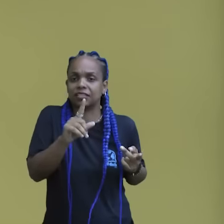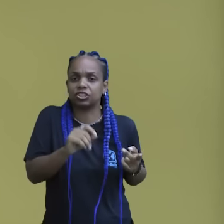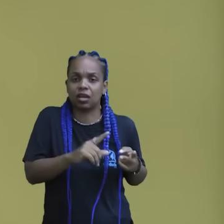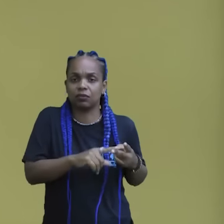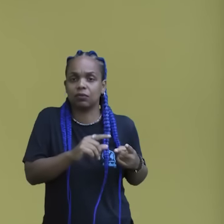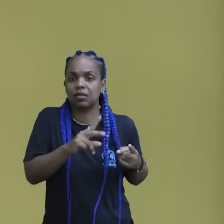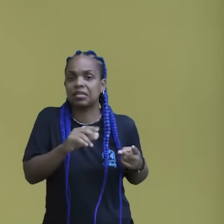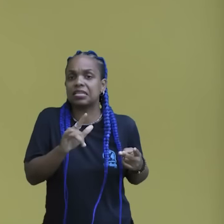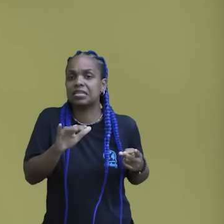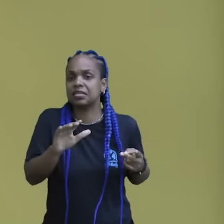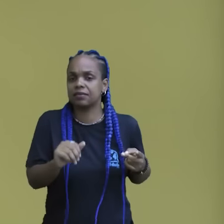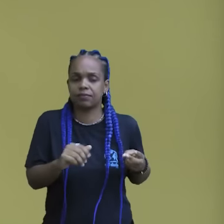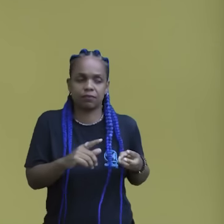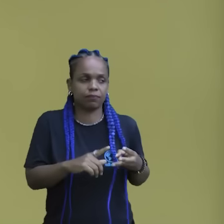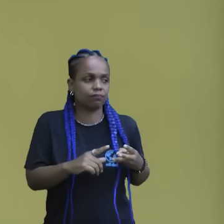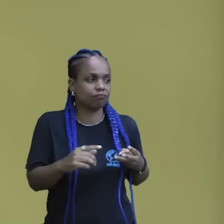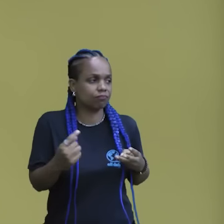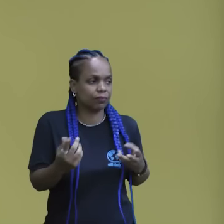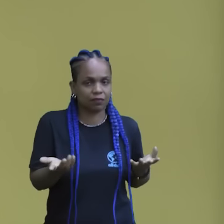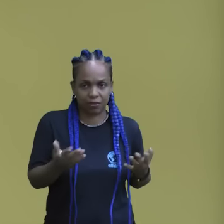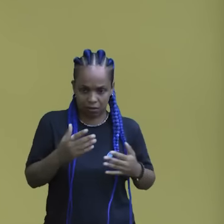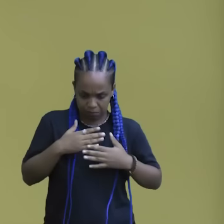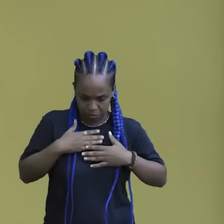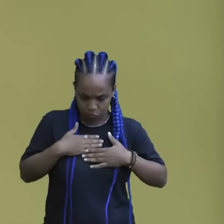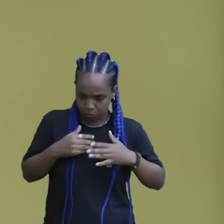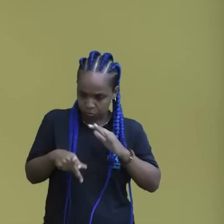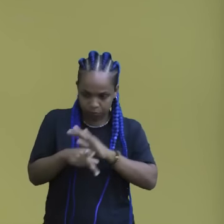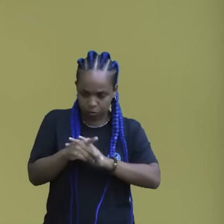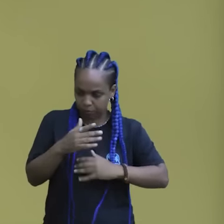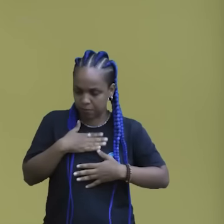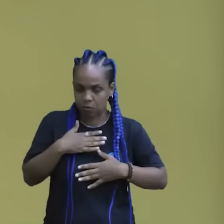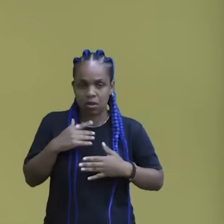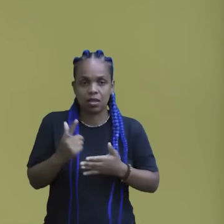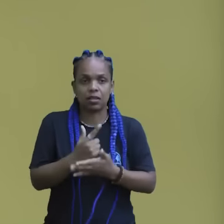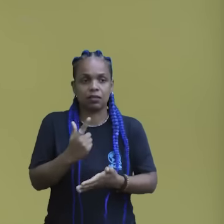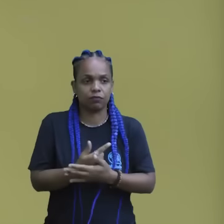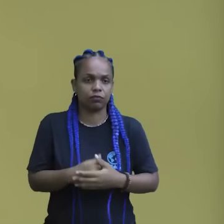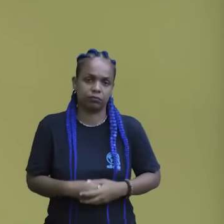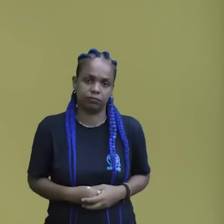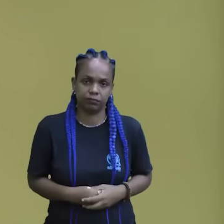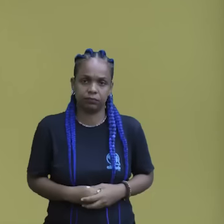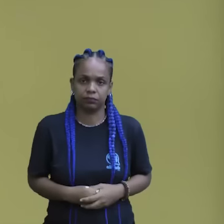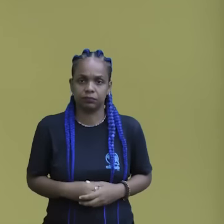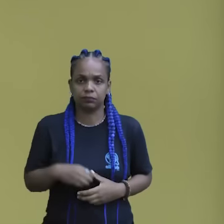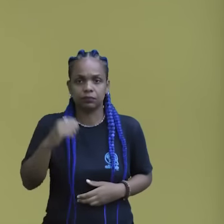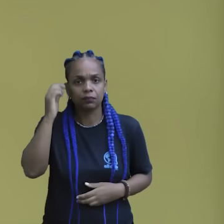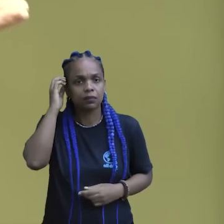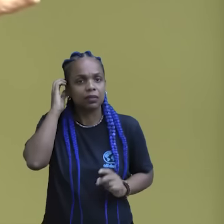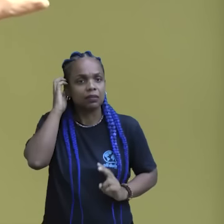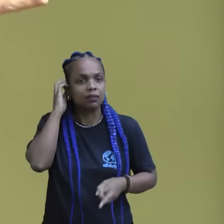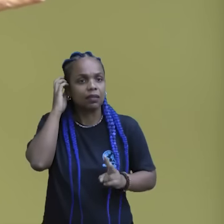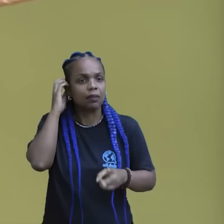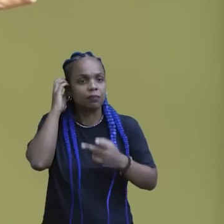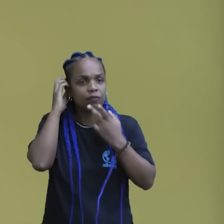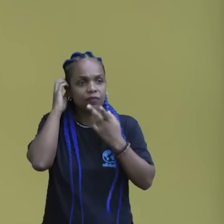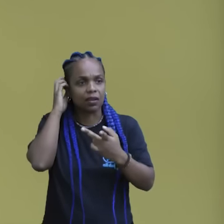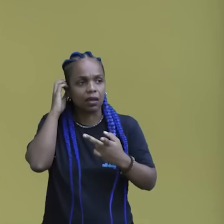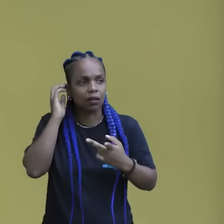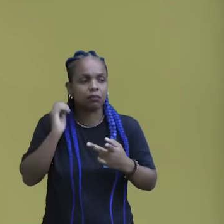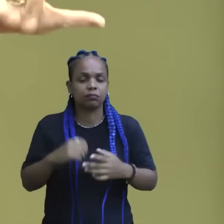vez que eu vou falar, ou quase toda vez que eu vou falar de Lima, vem o Machado. A minha tese começa com